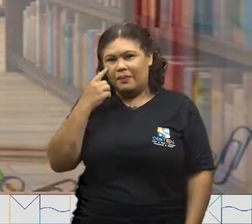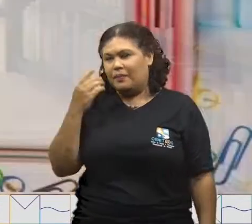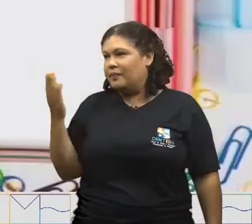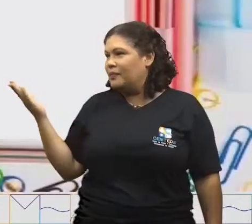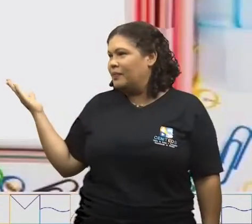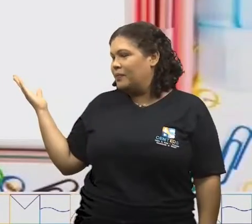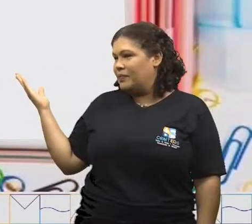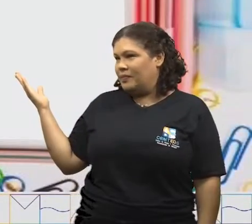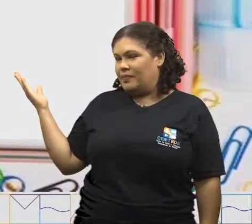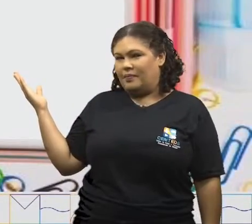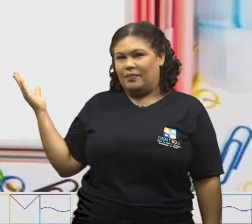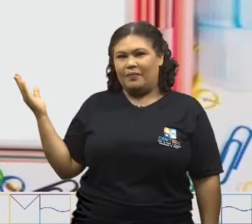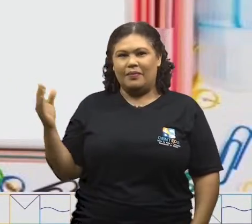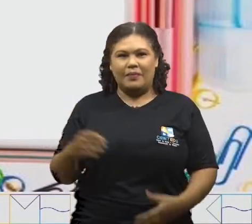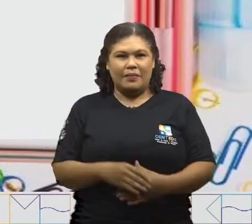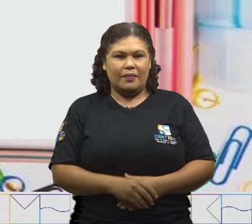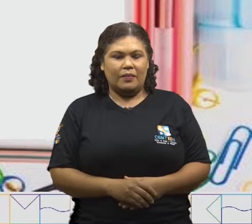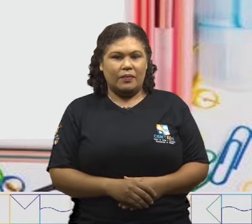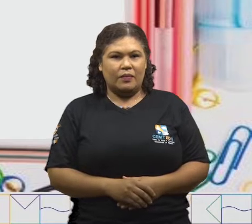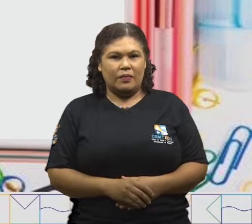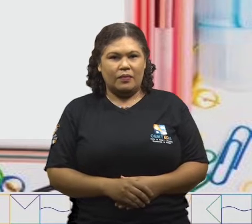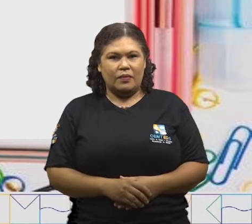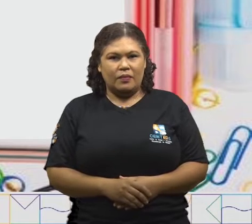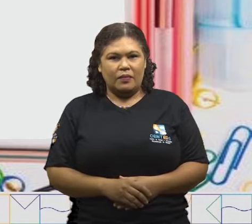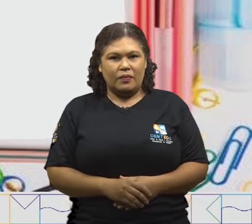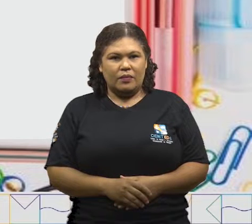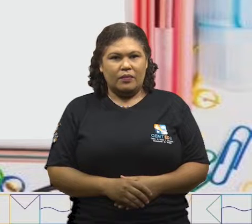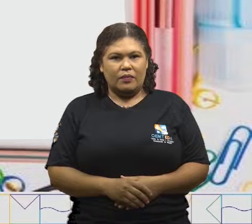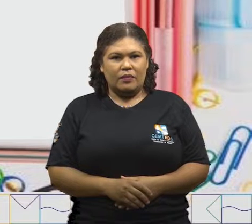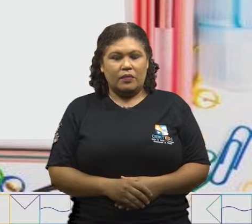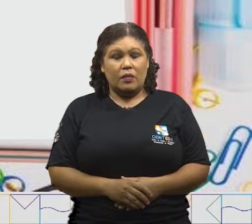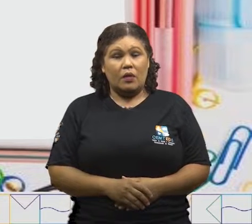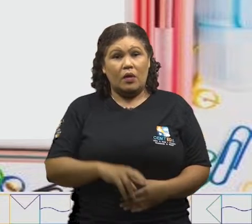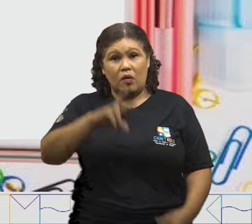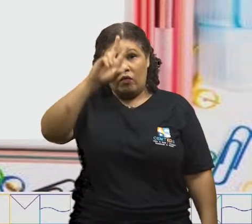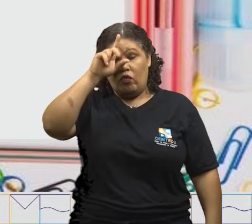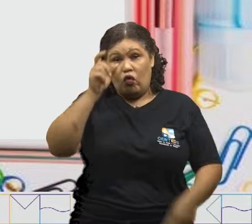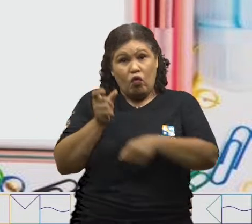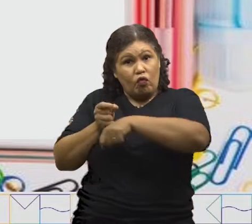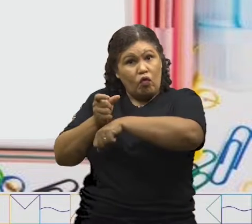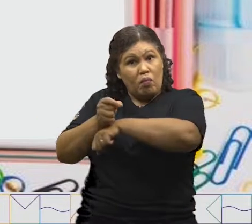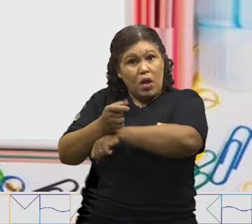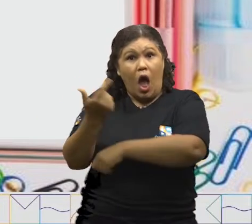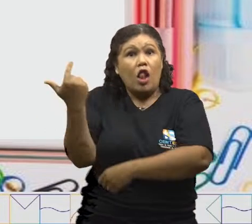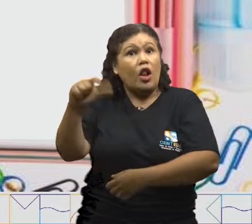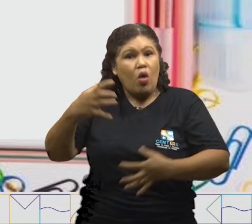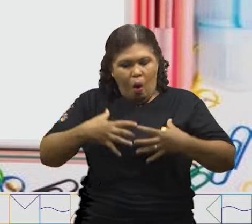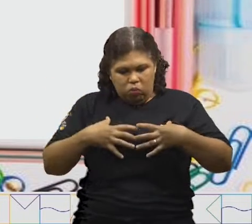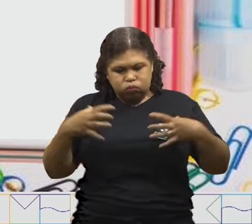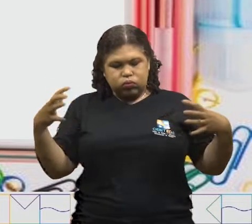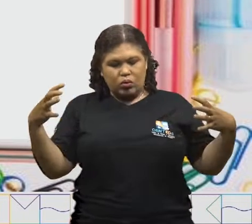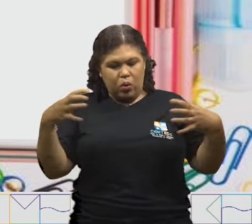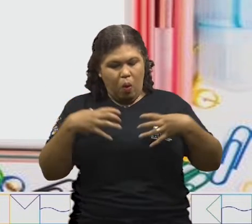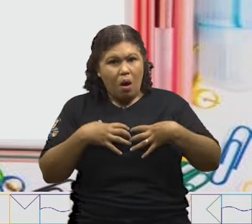mural. Curiosidade 4. As formigas não têm